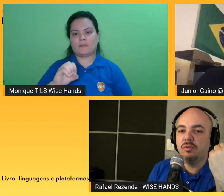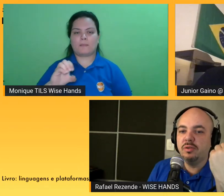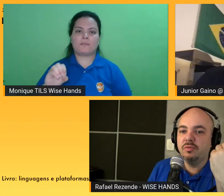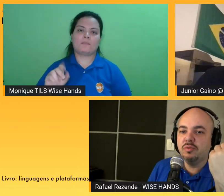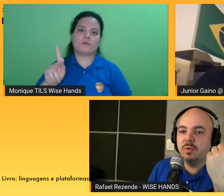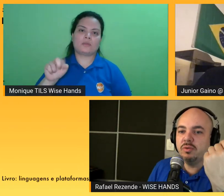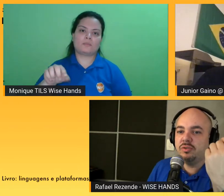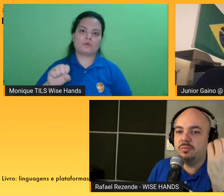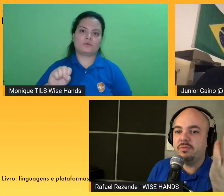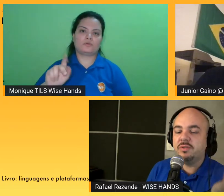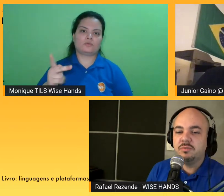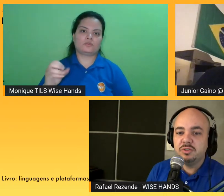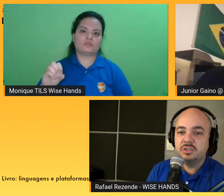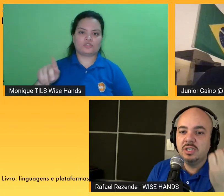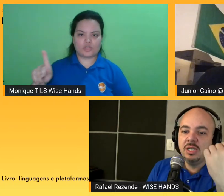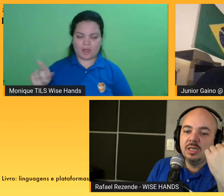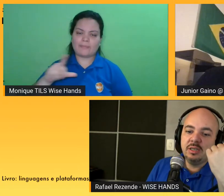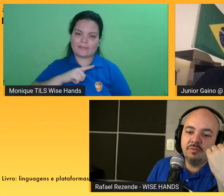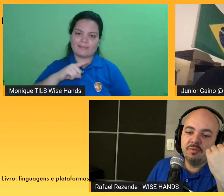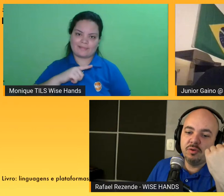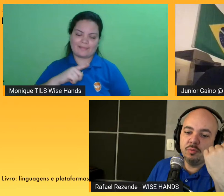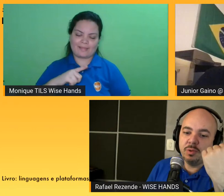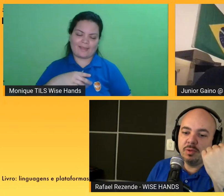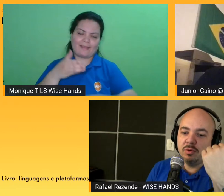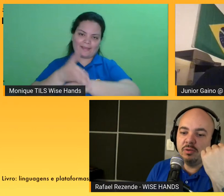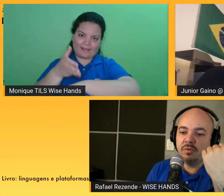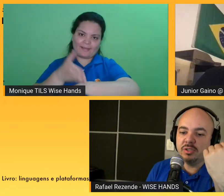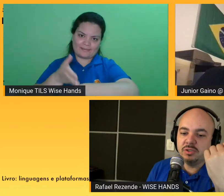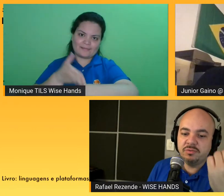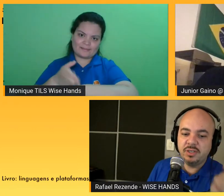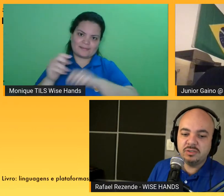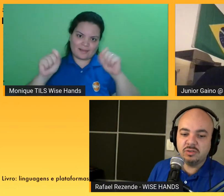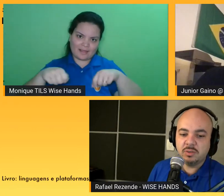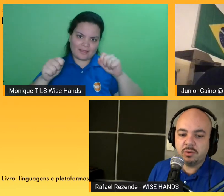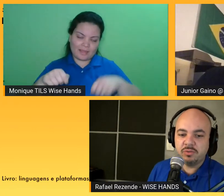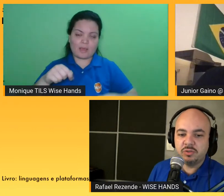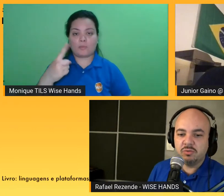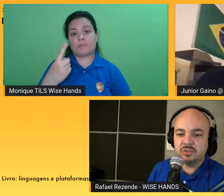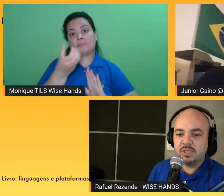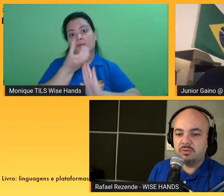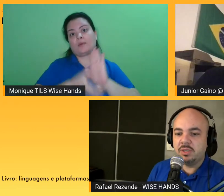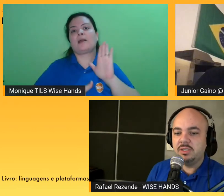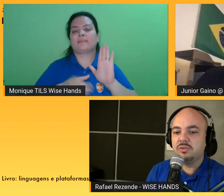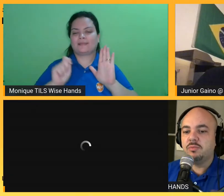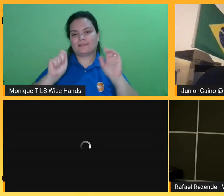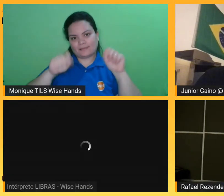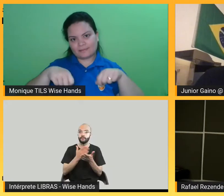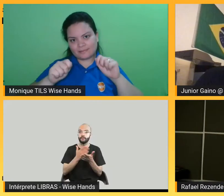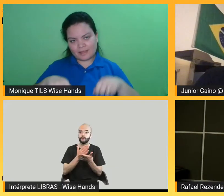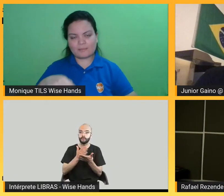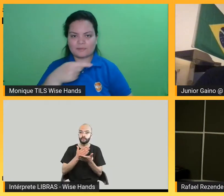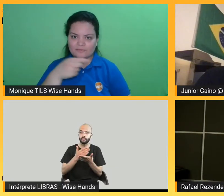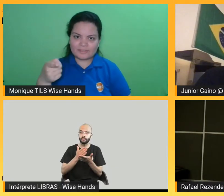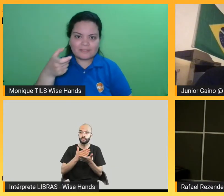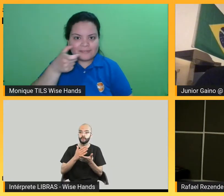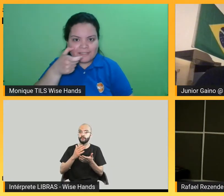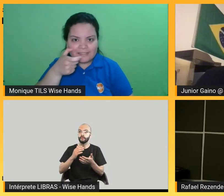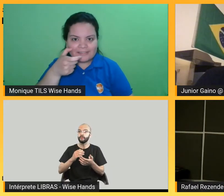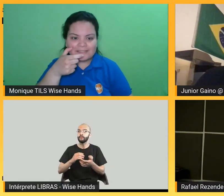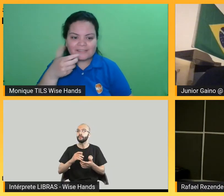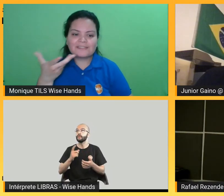capítulo do livro do Maurício Benvenuti, que foi o primeiro livro que a gente fez, nossa prova de conceito aí sobre o material,